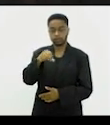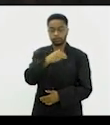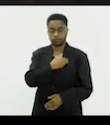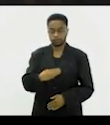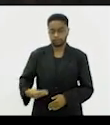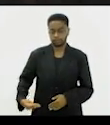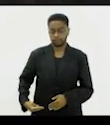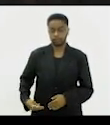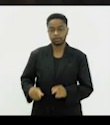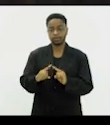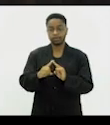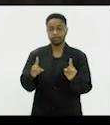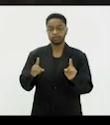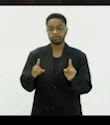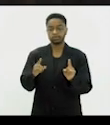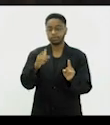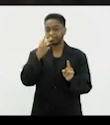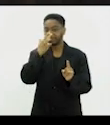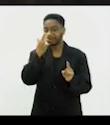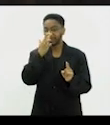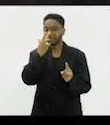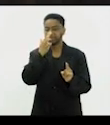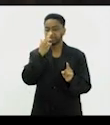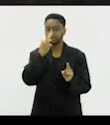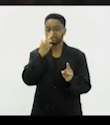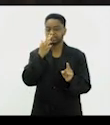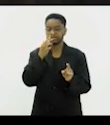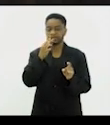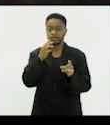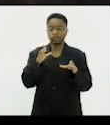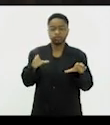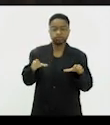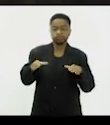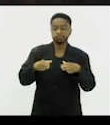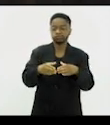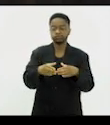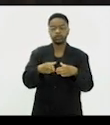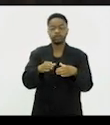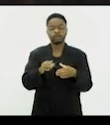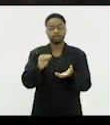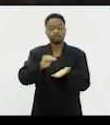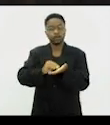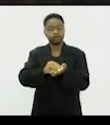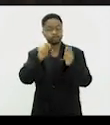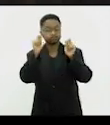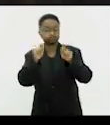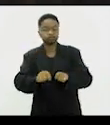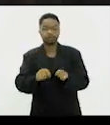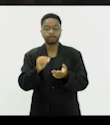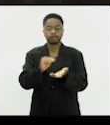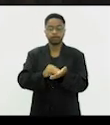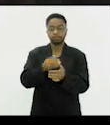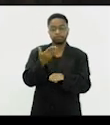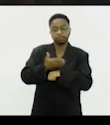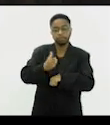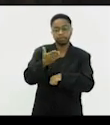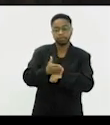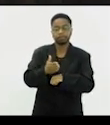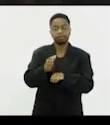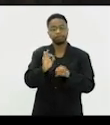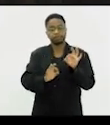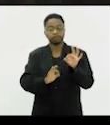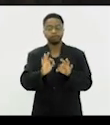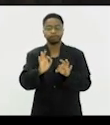ministros que são amontoado de ineficácia, de incompetência, de despreparo. E